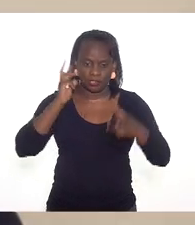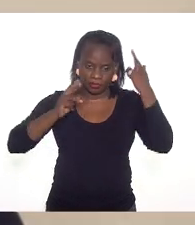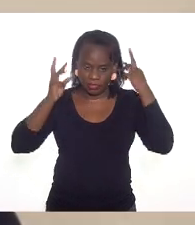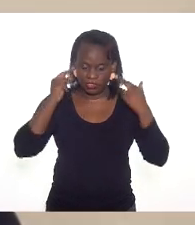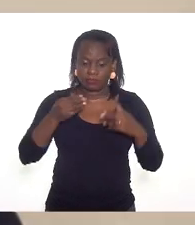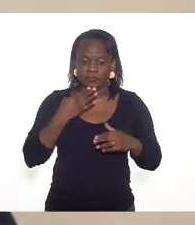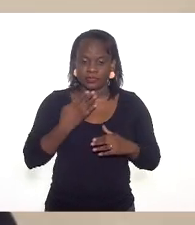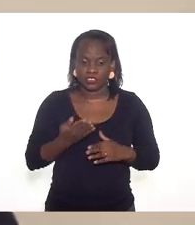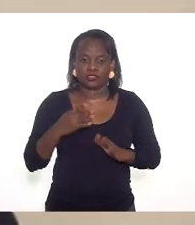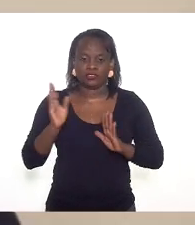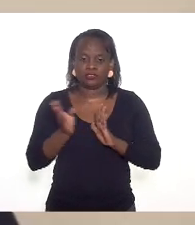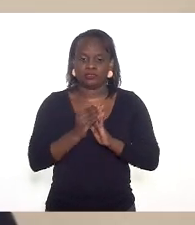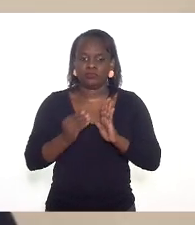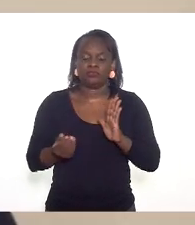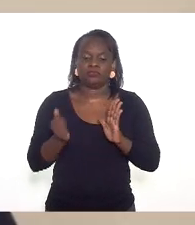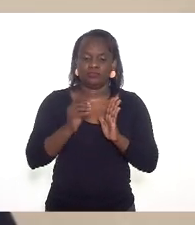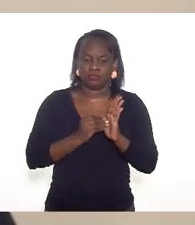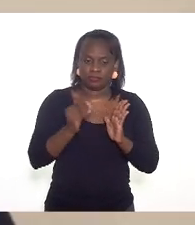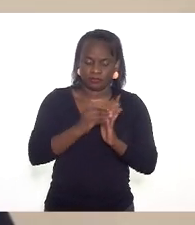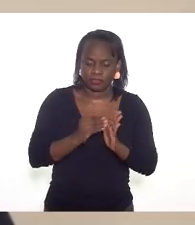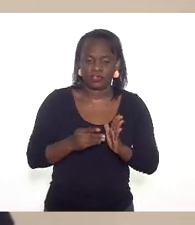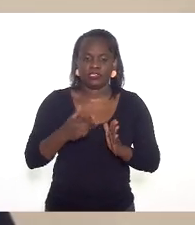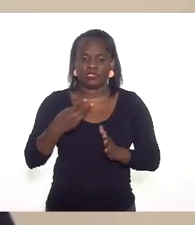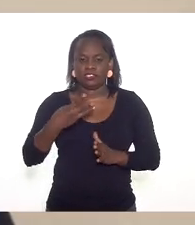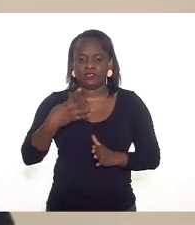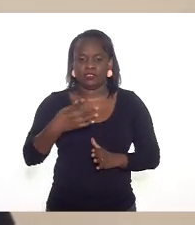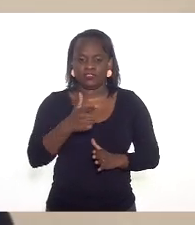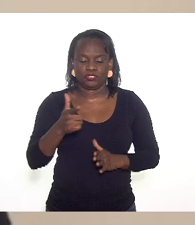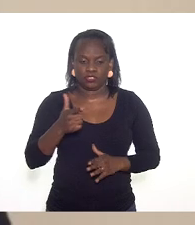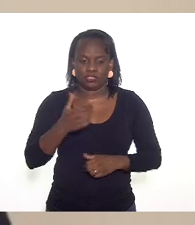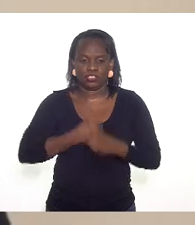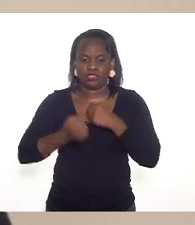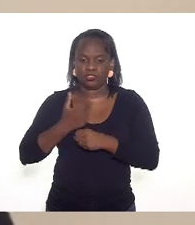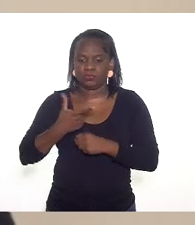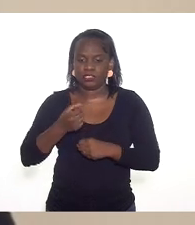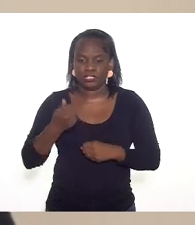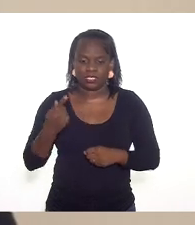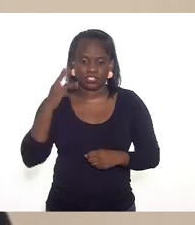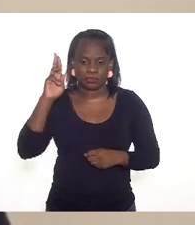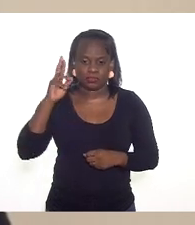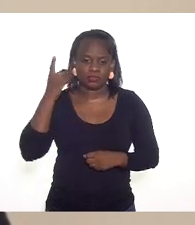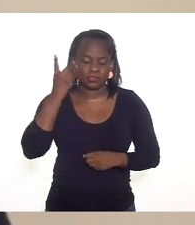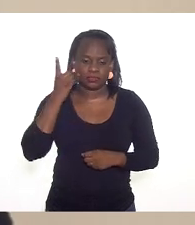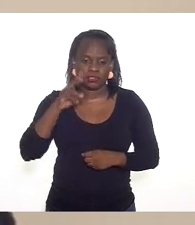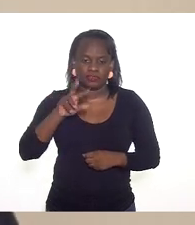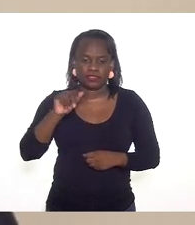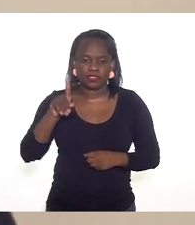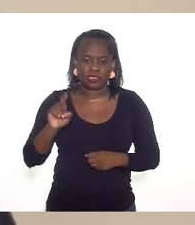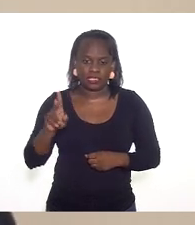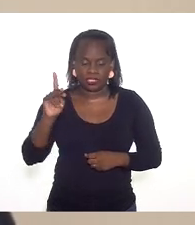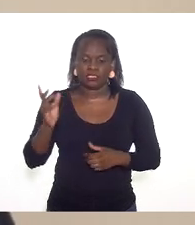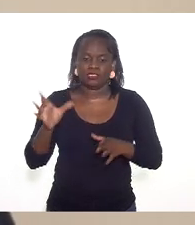ao projeto de lei 3422 de 17, autoria do deputado Valdeck. A anexação está correta.